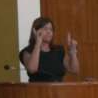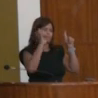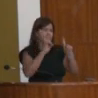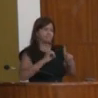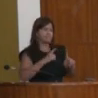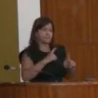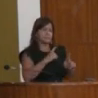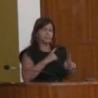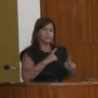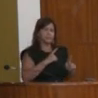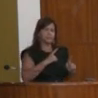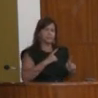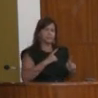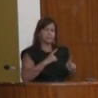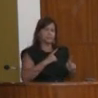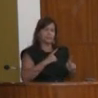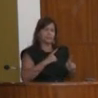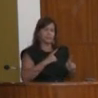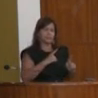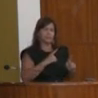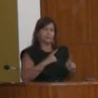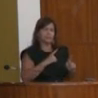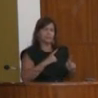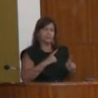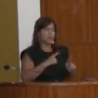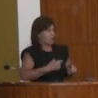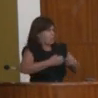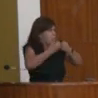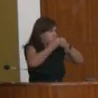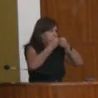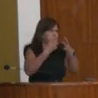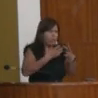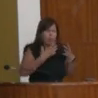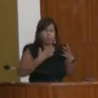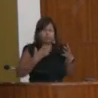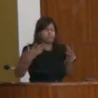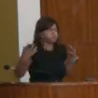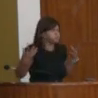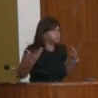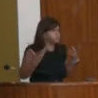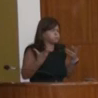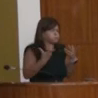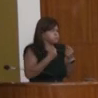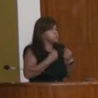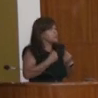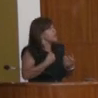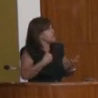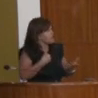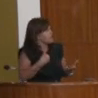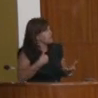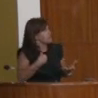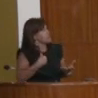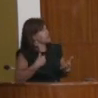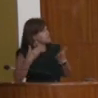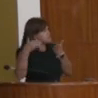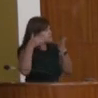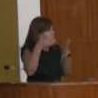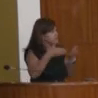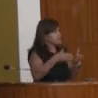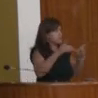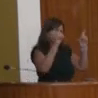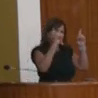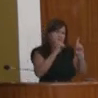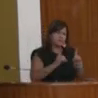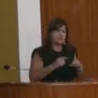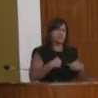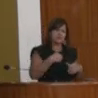e eles acabavam sendo muito bons, na verdade, e eu dava exemplo para eles, que eu chegava para as pessoas e